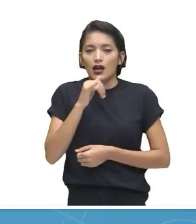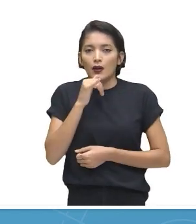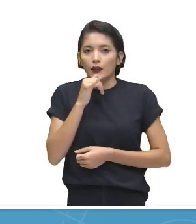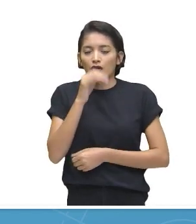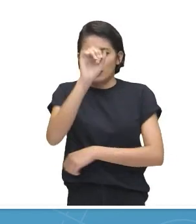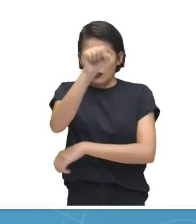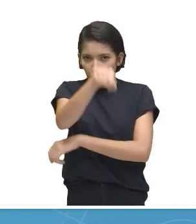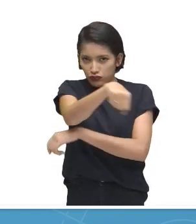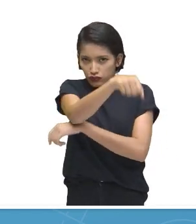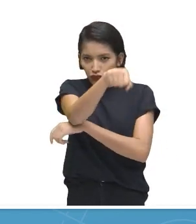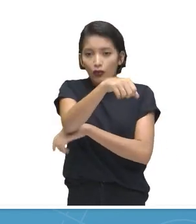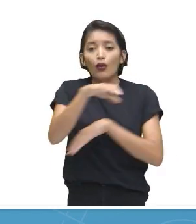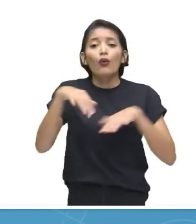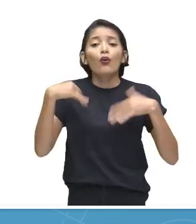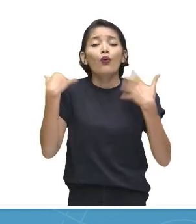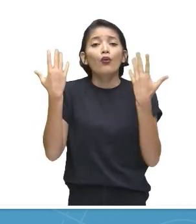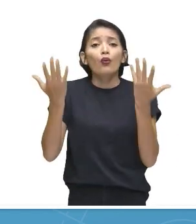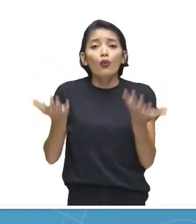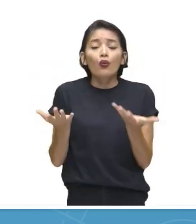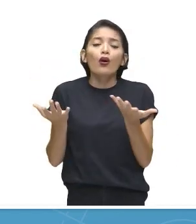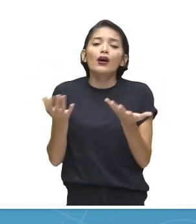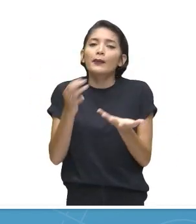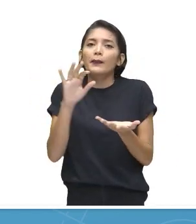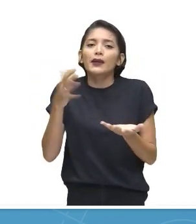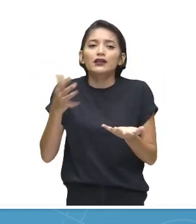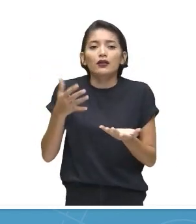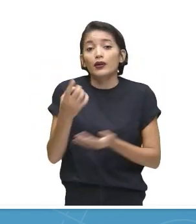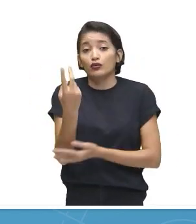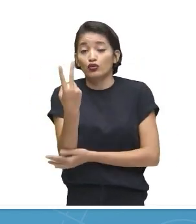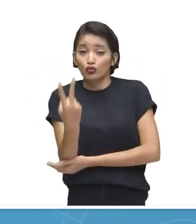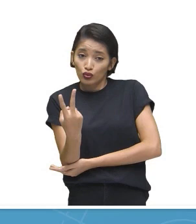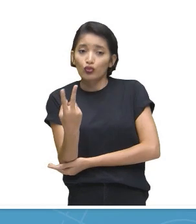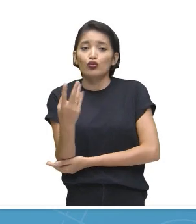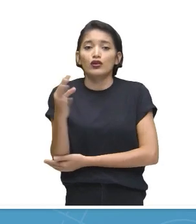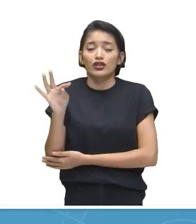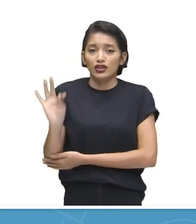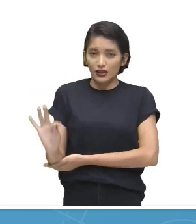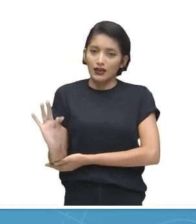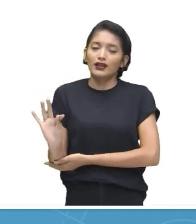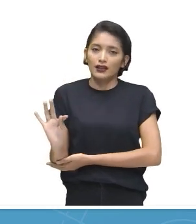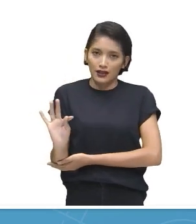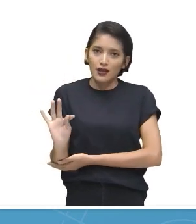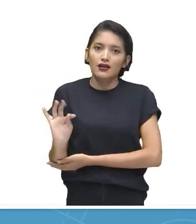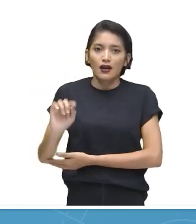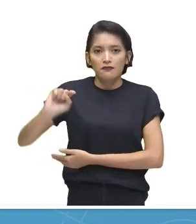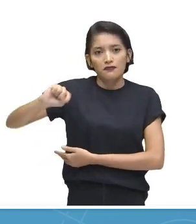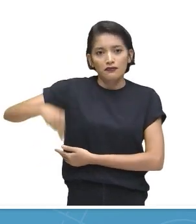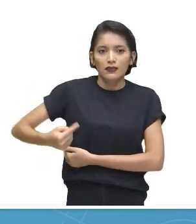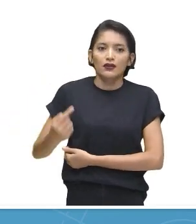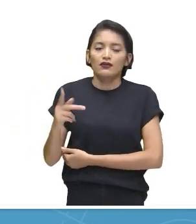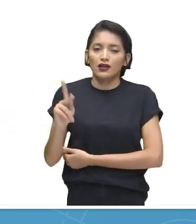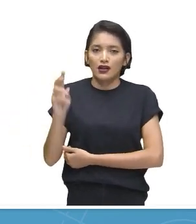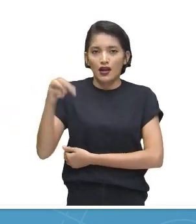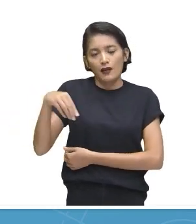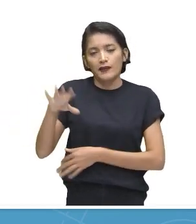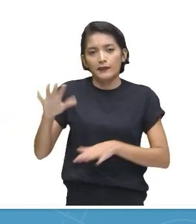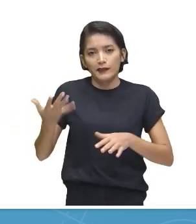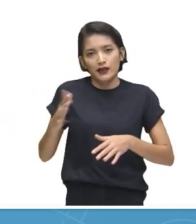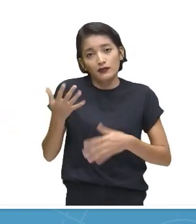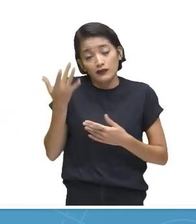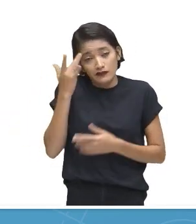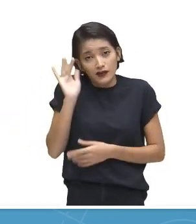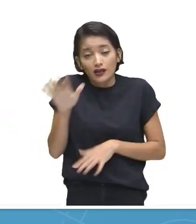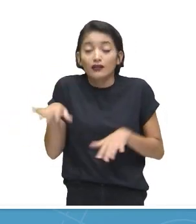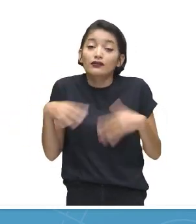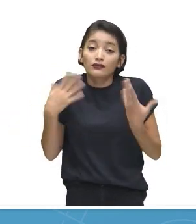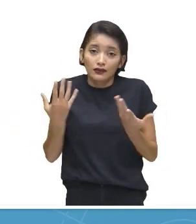elefante, né? Qual seria a massa de um elefante? Vamos chutar aí 2 toneladas, então 2000 quilos, né, aproximadamente. Não sei exatamente, a